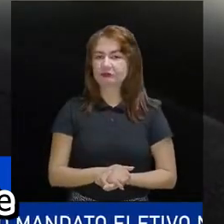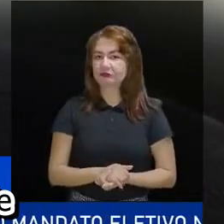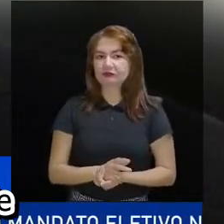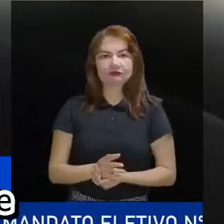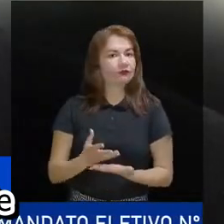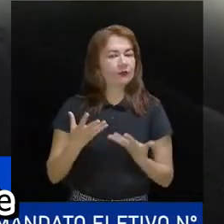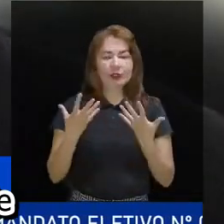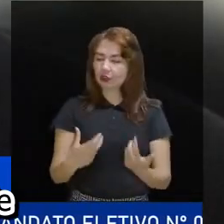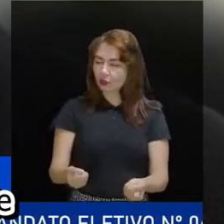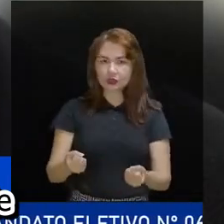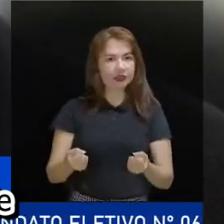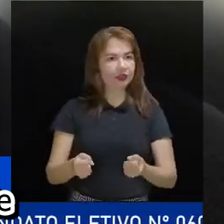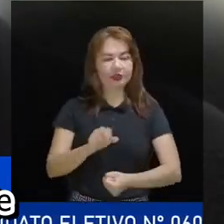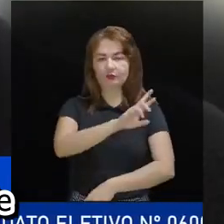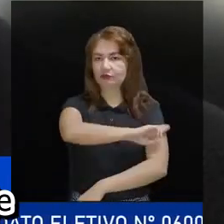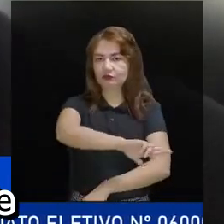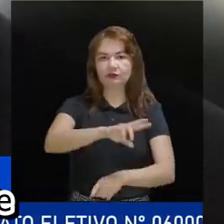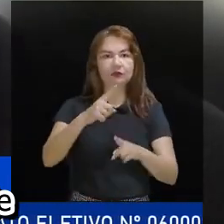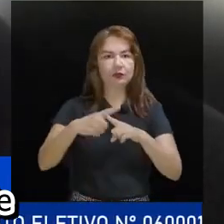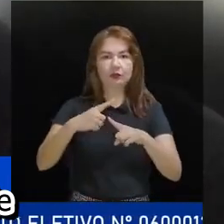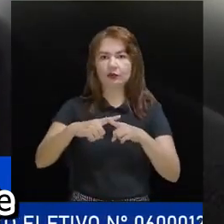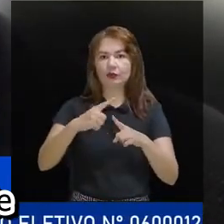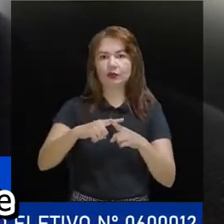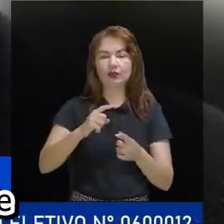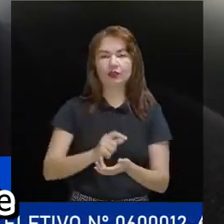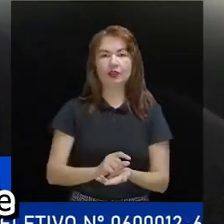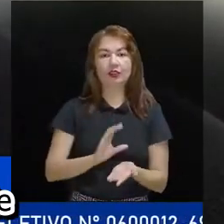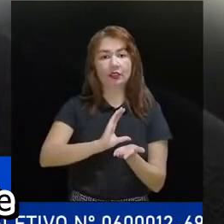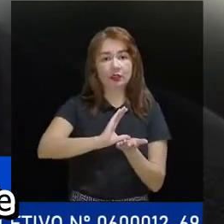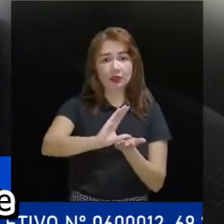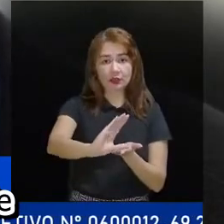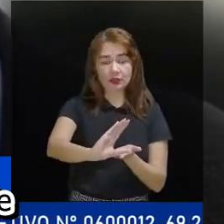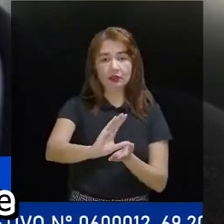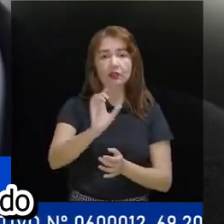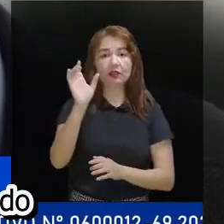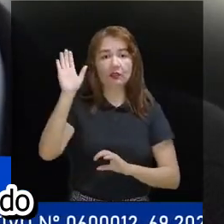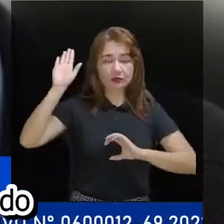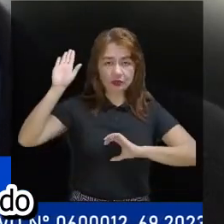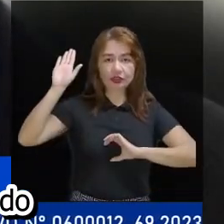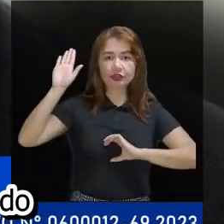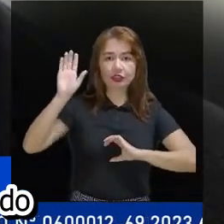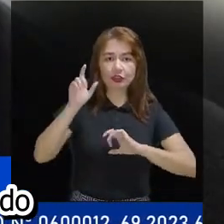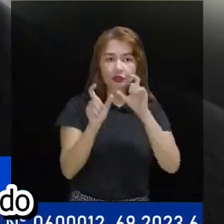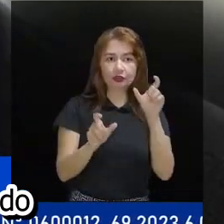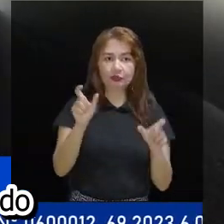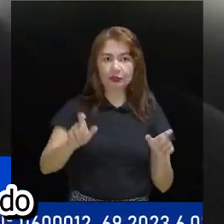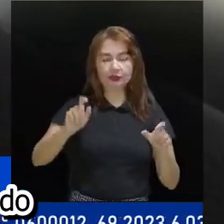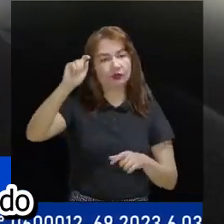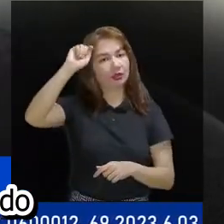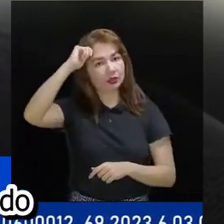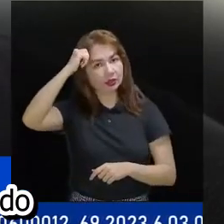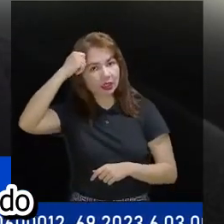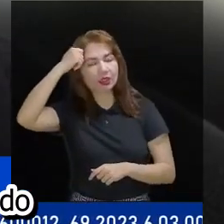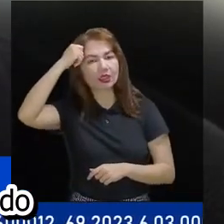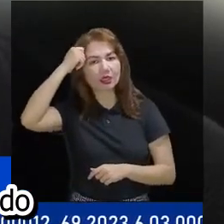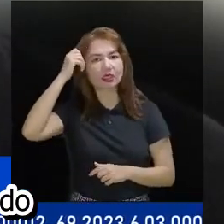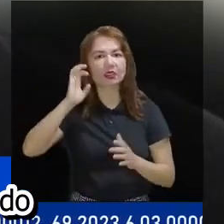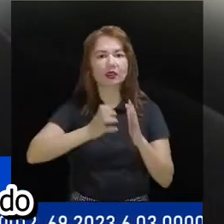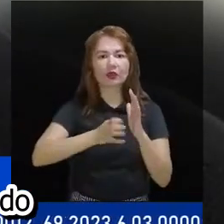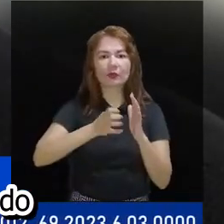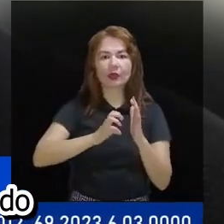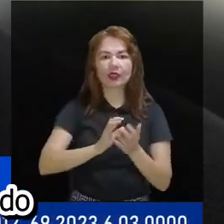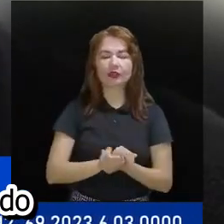improcedente, destacando que o financiamento de candidaturas femininas e de pessoas negras, os partidos políticos